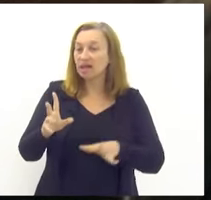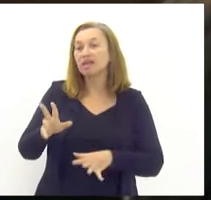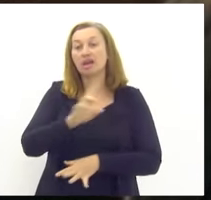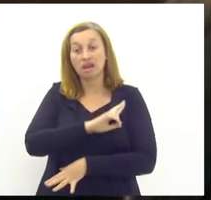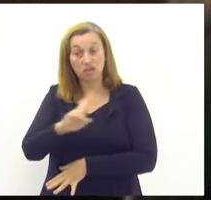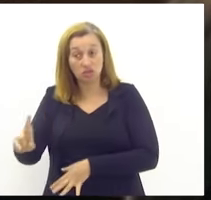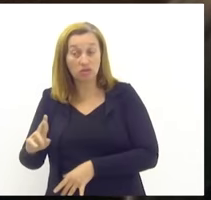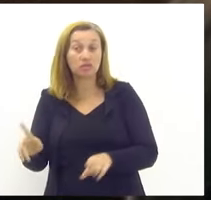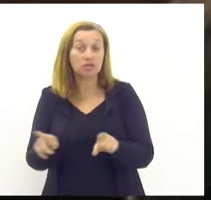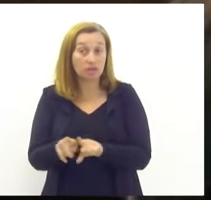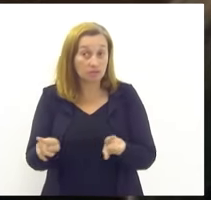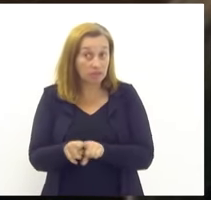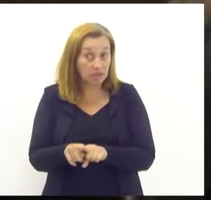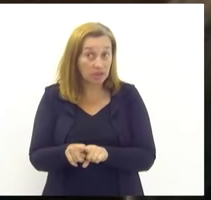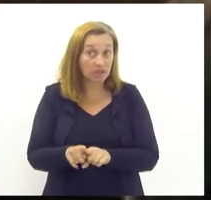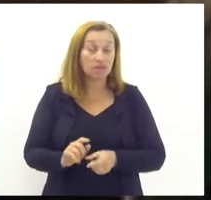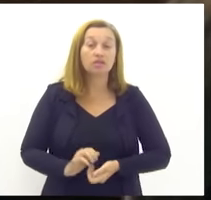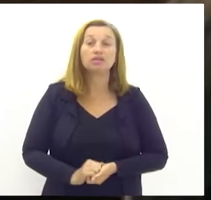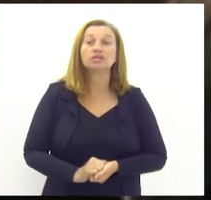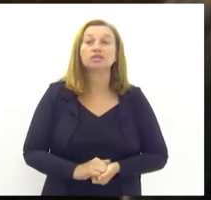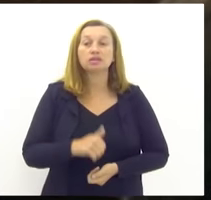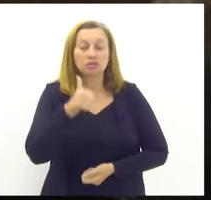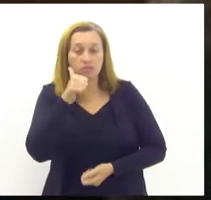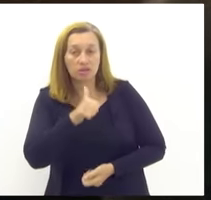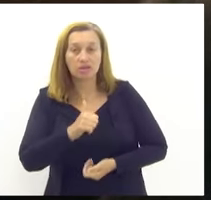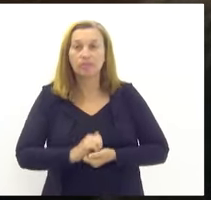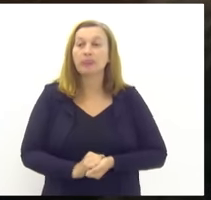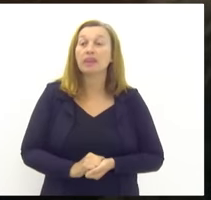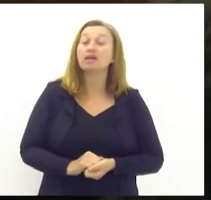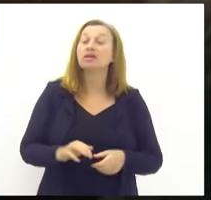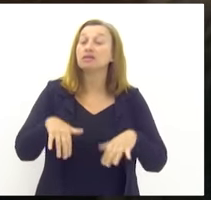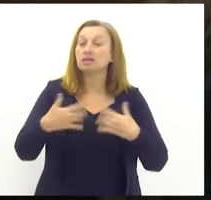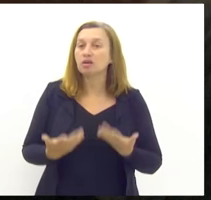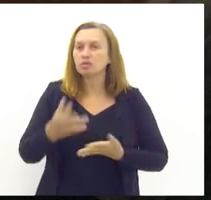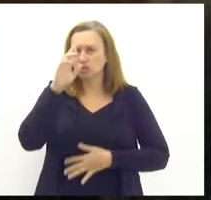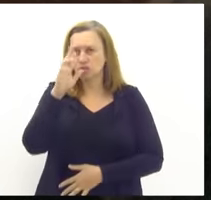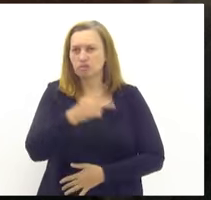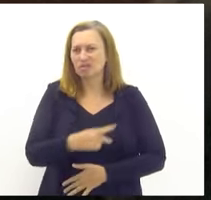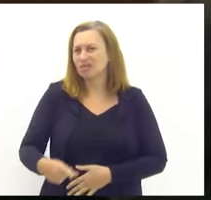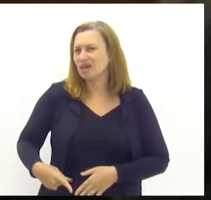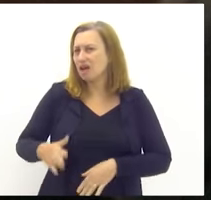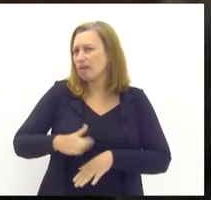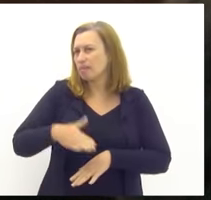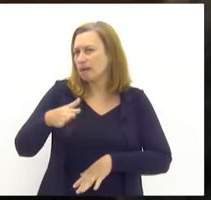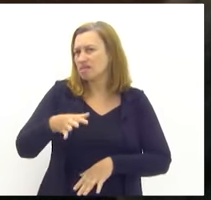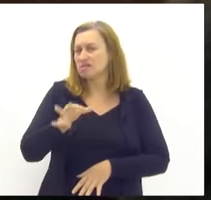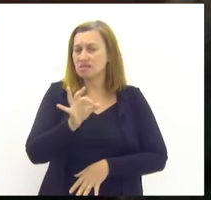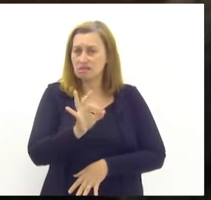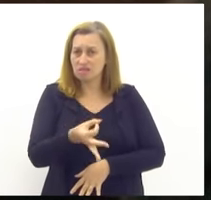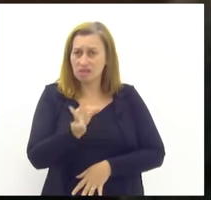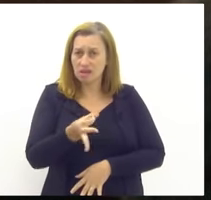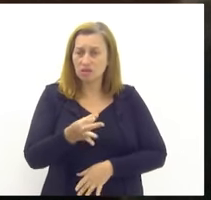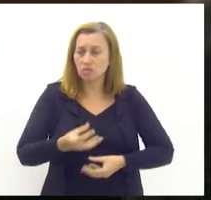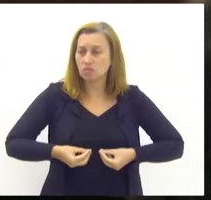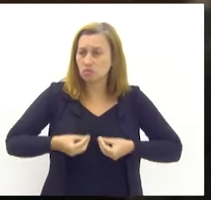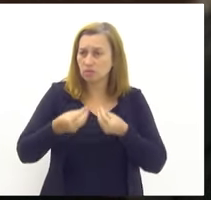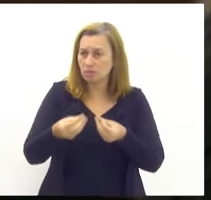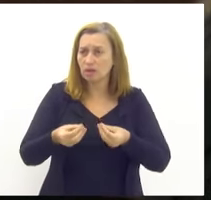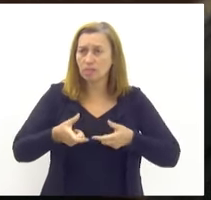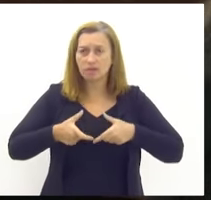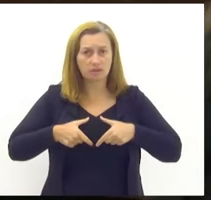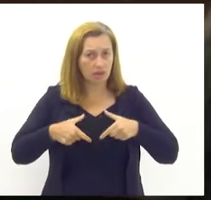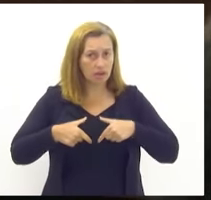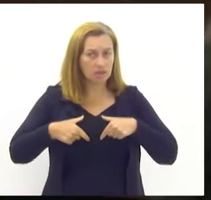religiosa das minorias das mulheres então Presidente é mais do que justificado conceder